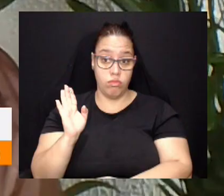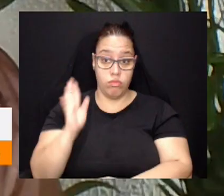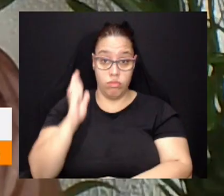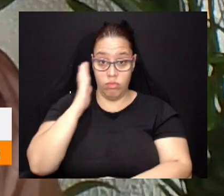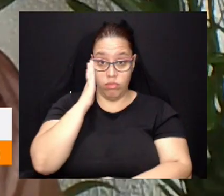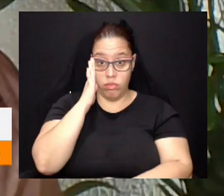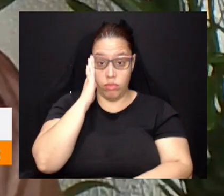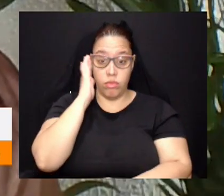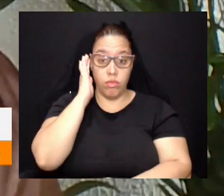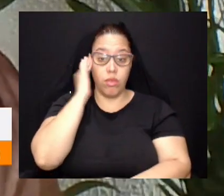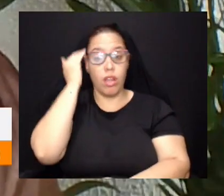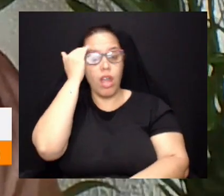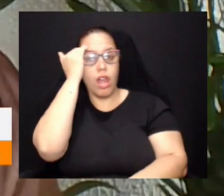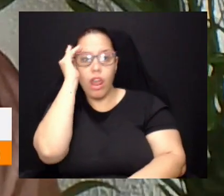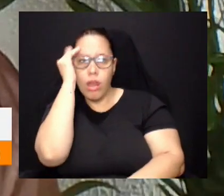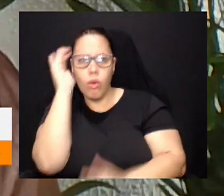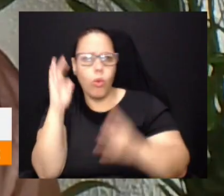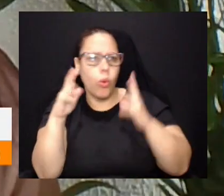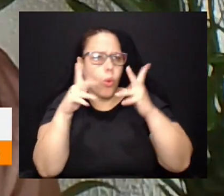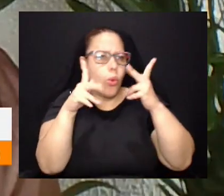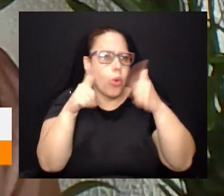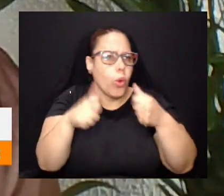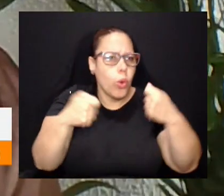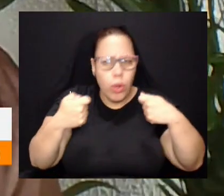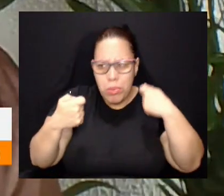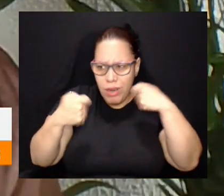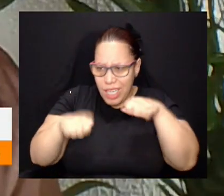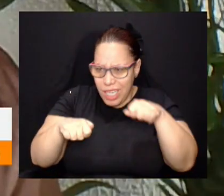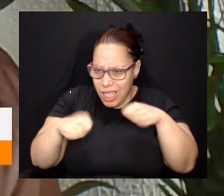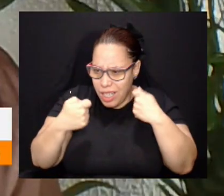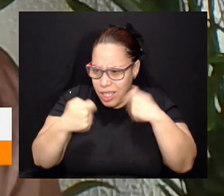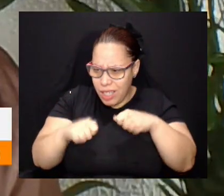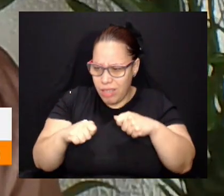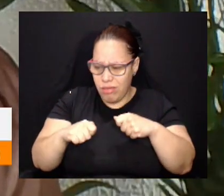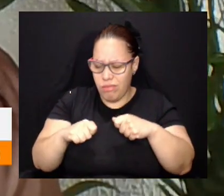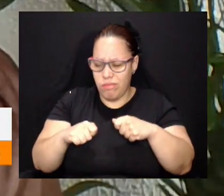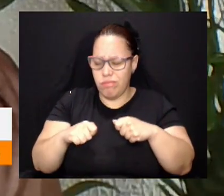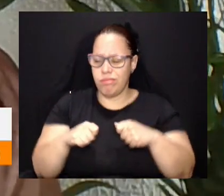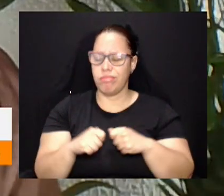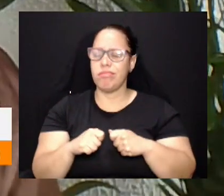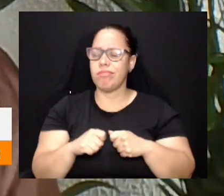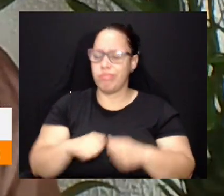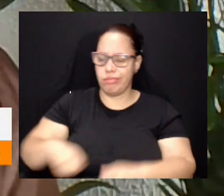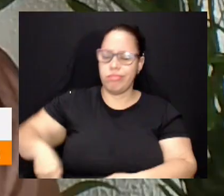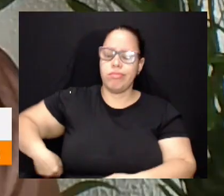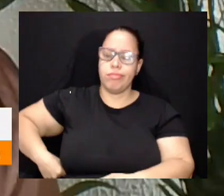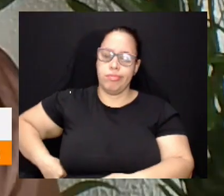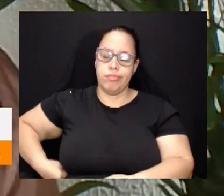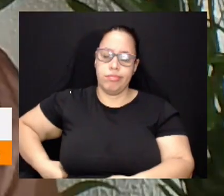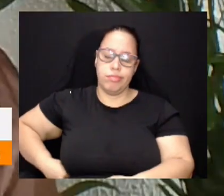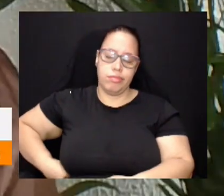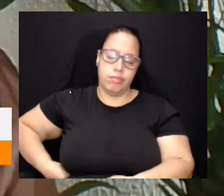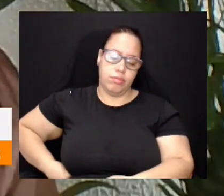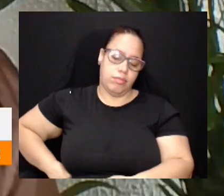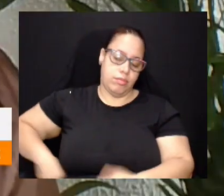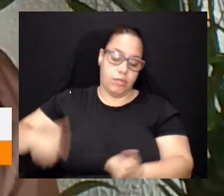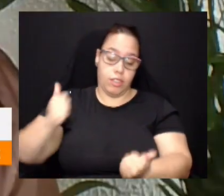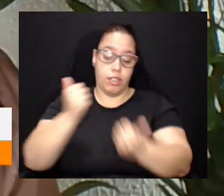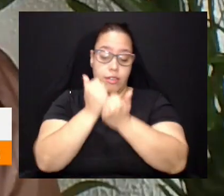entender que toda necessidade também necessita de apoio, de parceria,